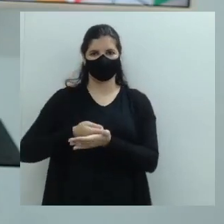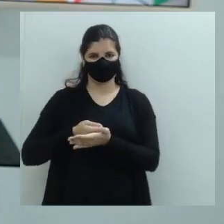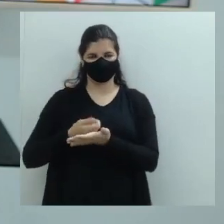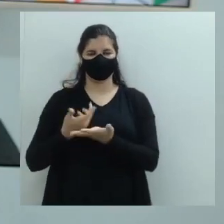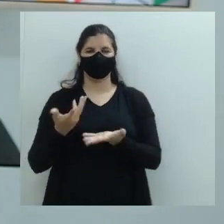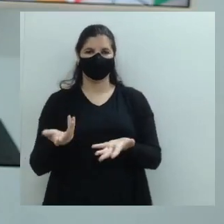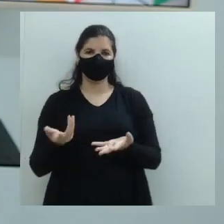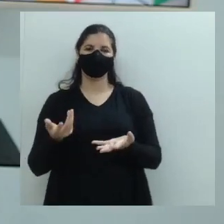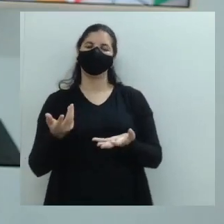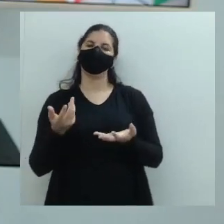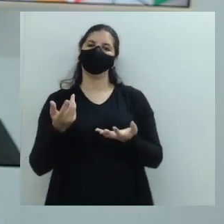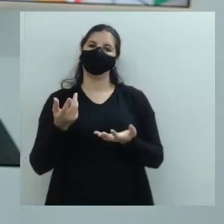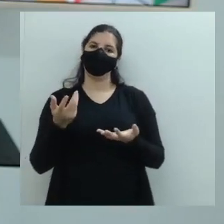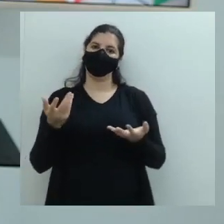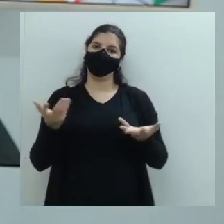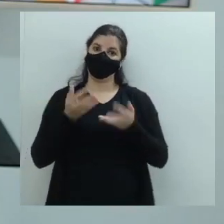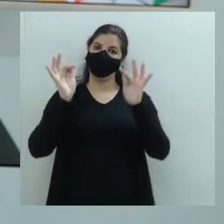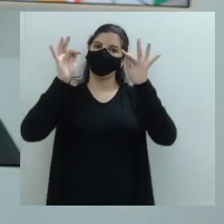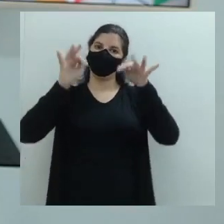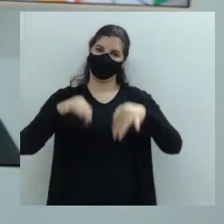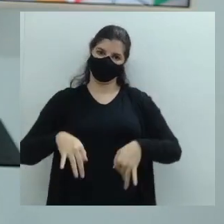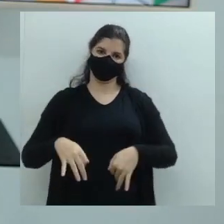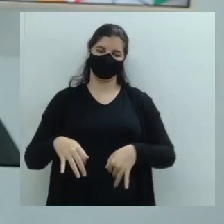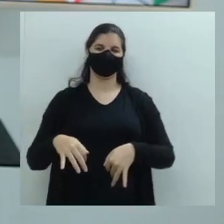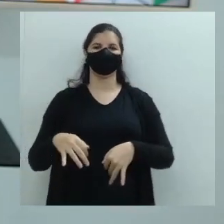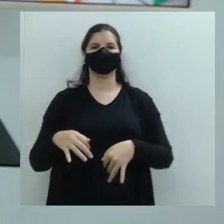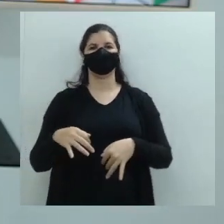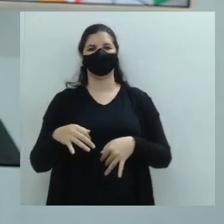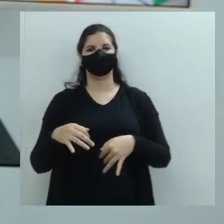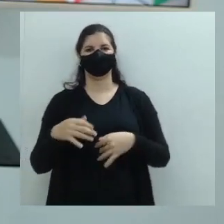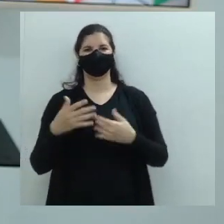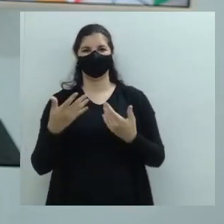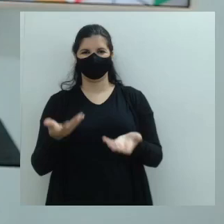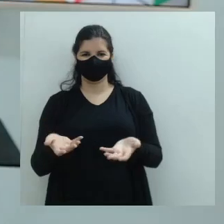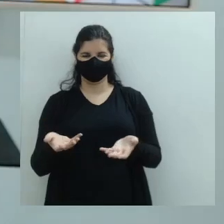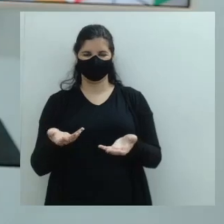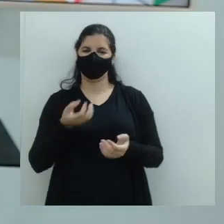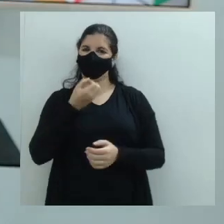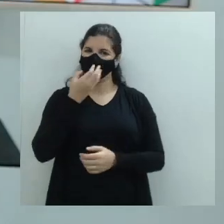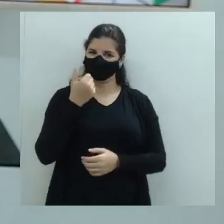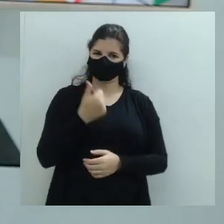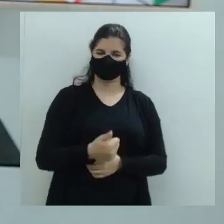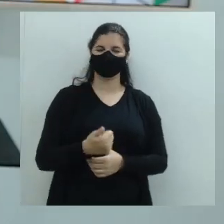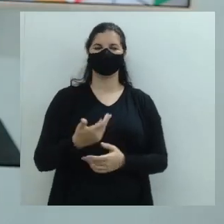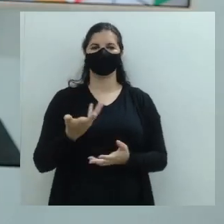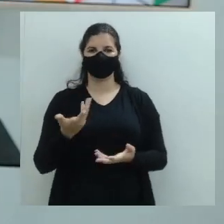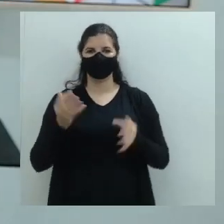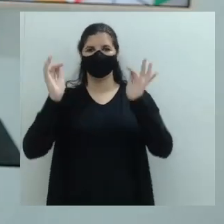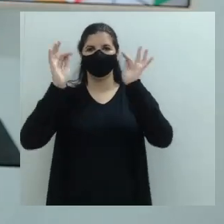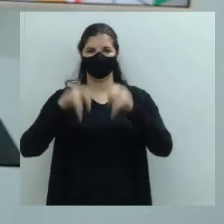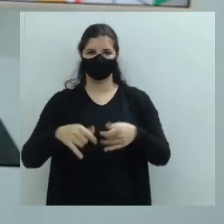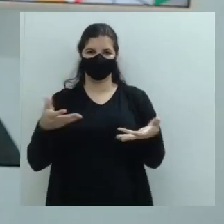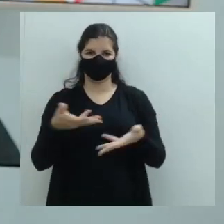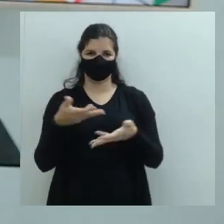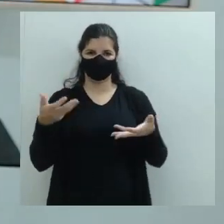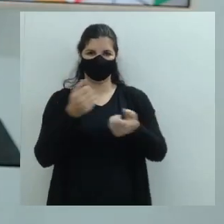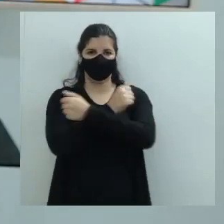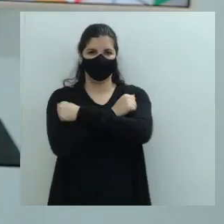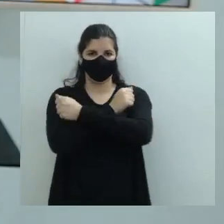Bom, eu tenho que ficar por aqui, até gaguejei um pouquinho, mas tudo bem. Eu vou ficando por aqui, gente.